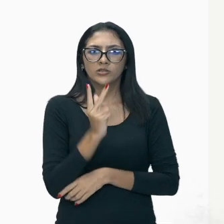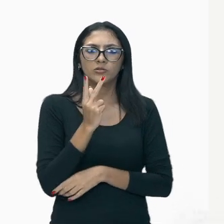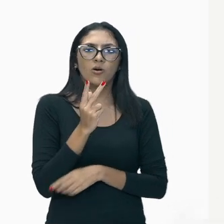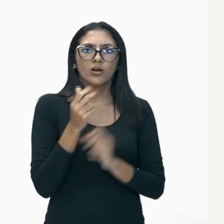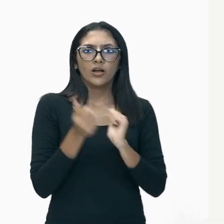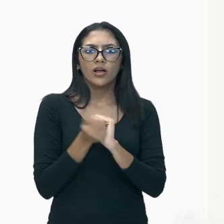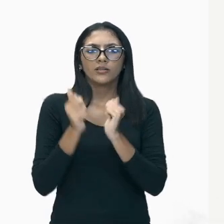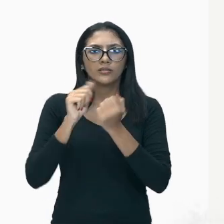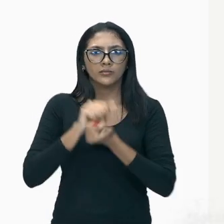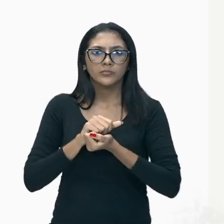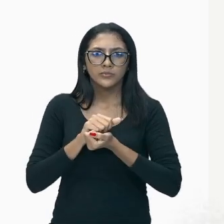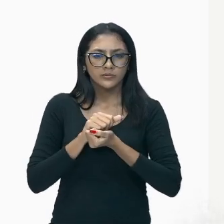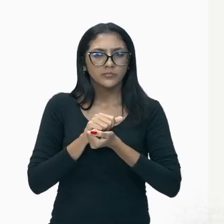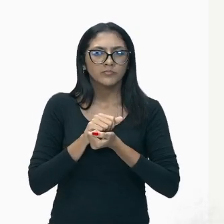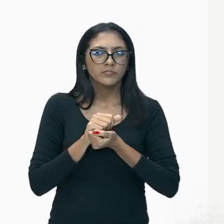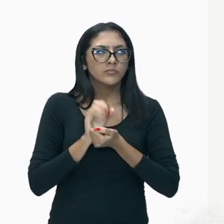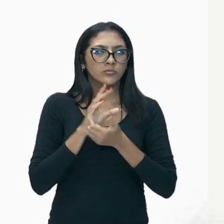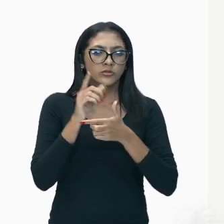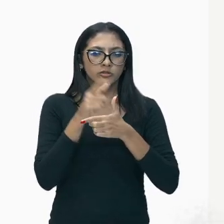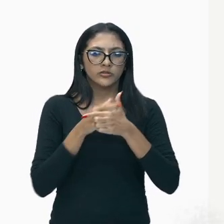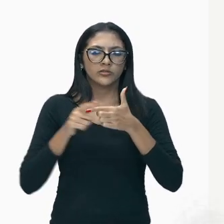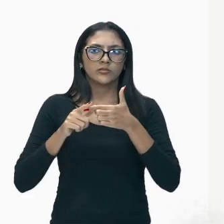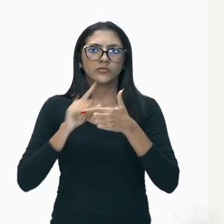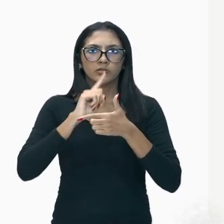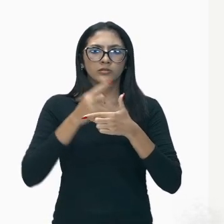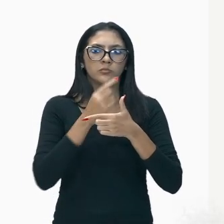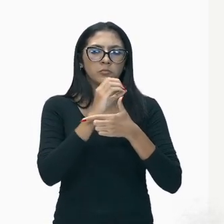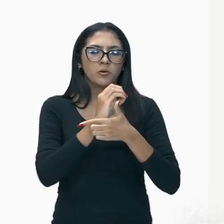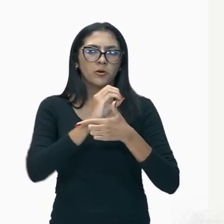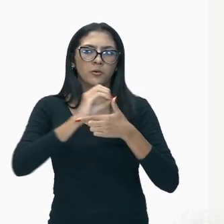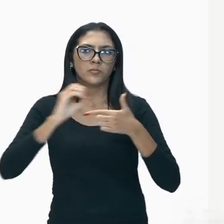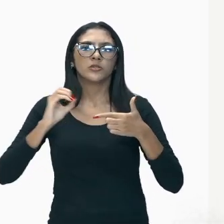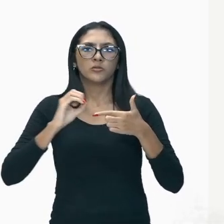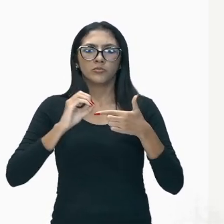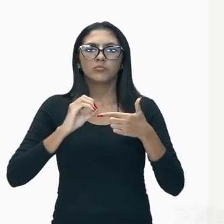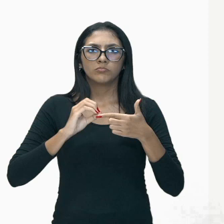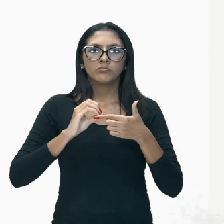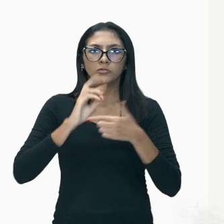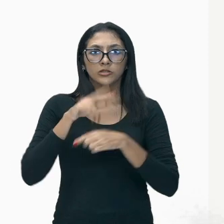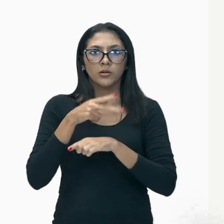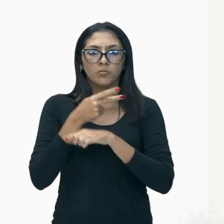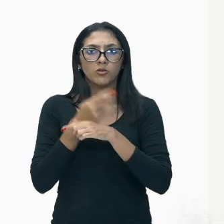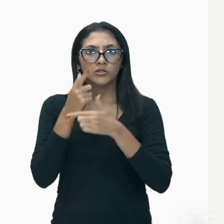como? Dividindo por 1.000, que vai me dar aí a resposta